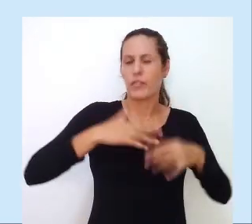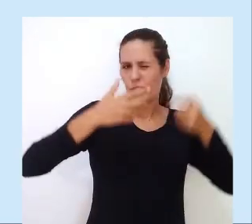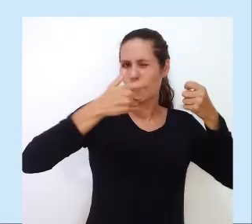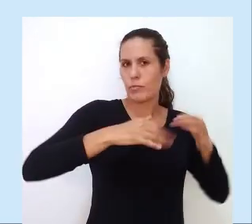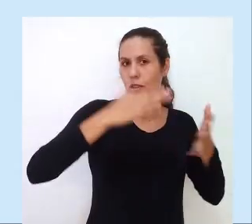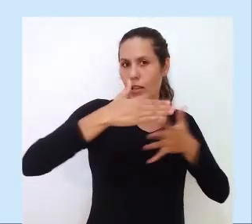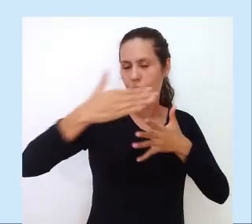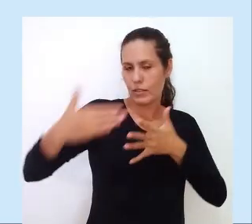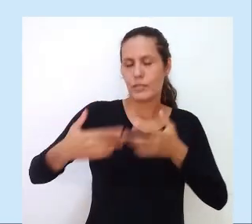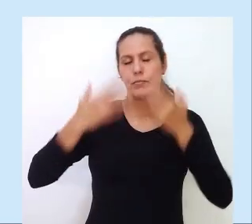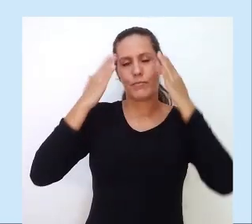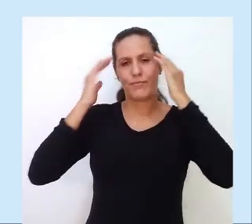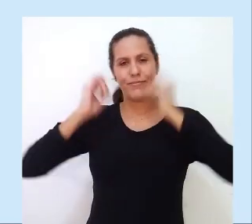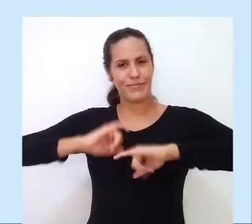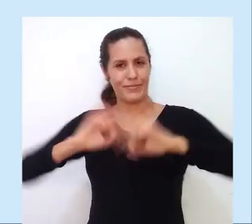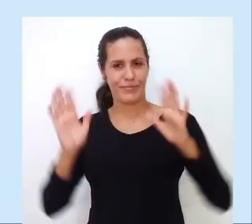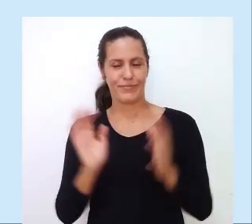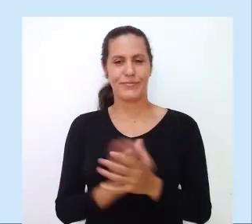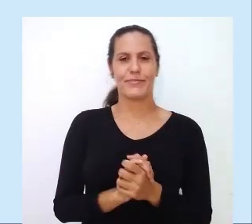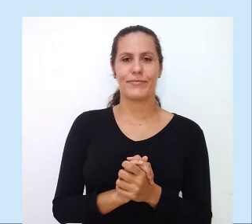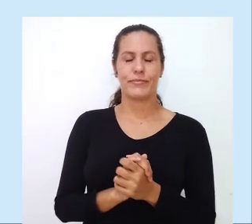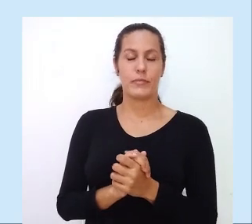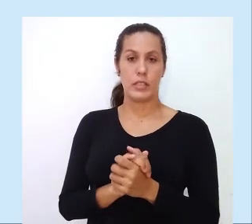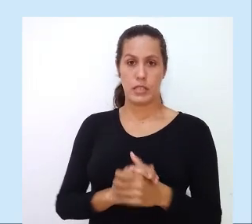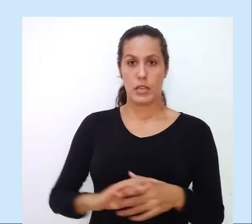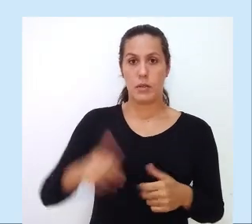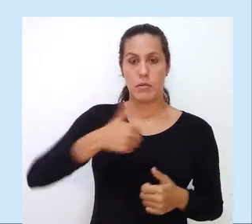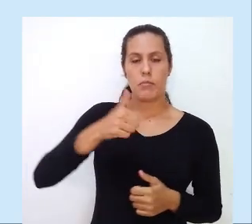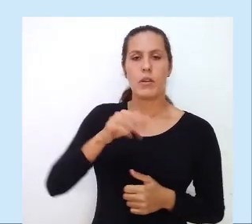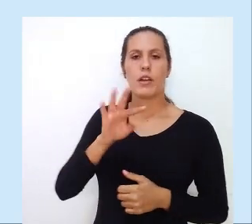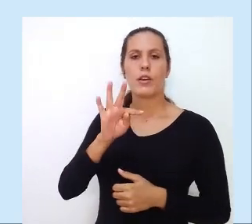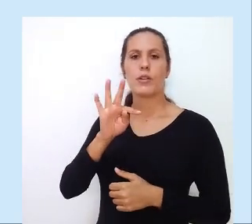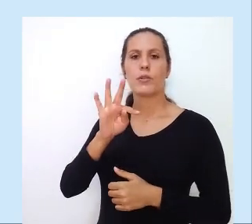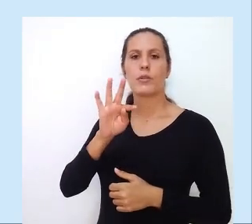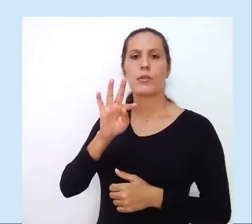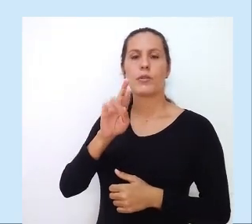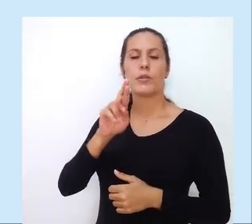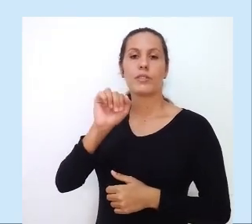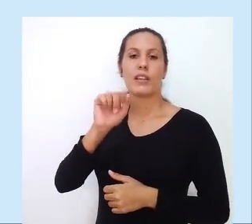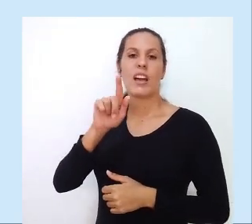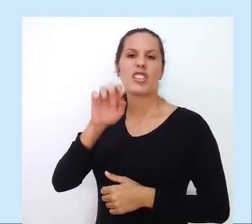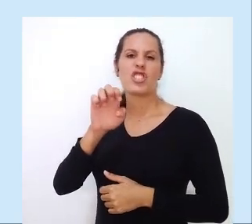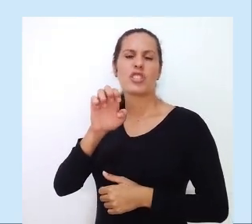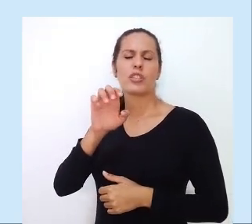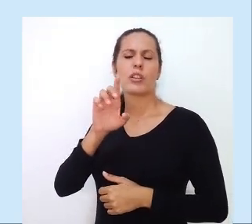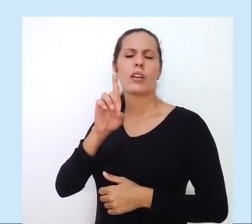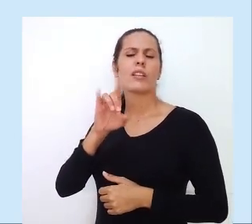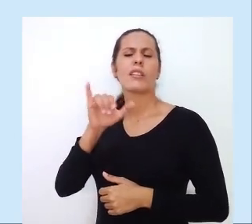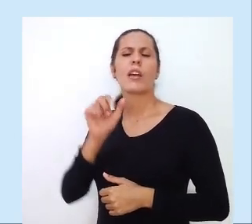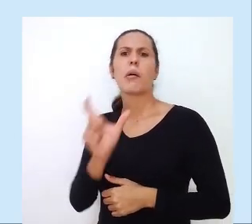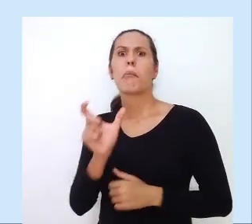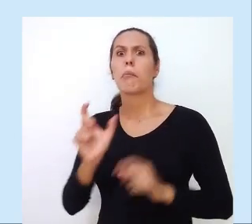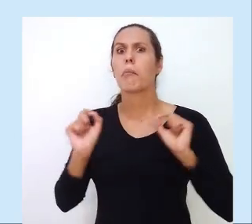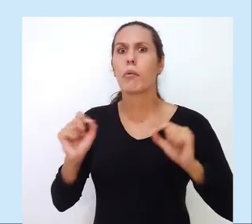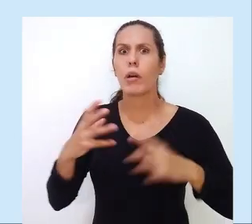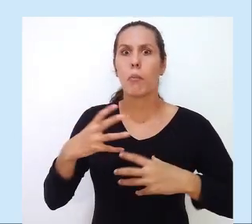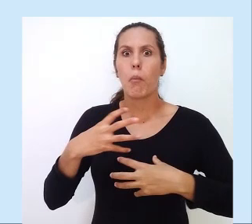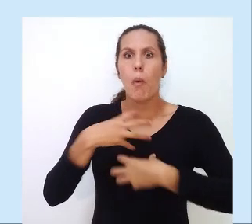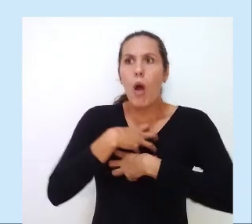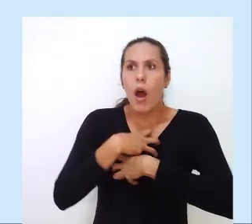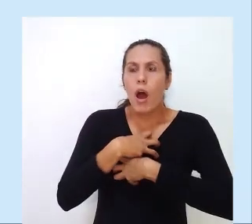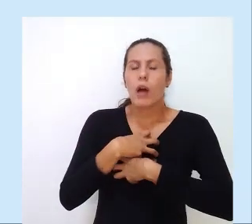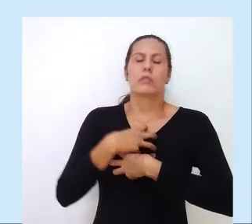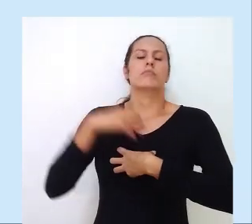para a gente entender melhor, tá? Vamos começar. Primeiro com a tragédia. A tragédia, ela vai